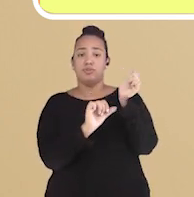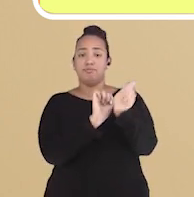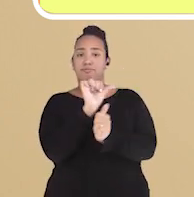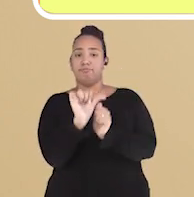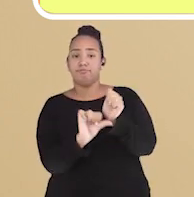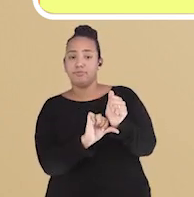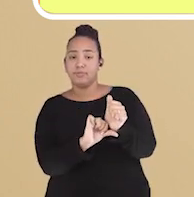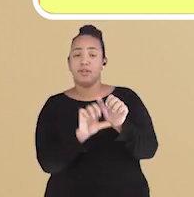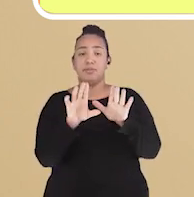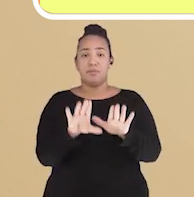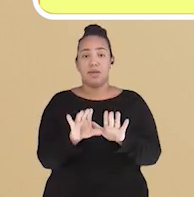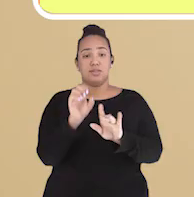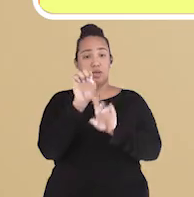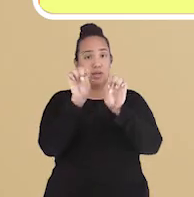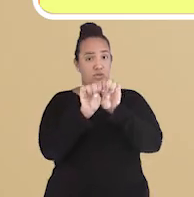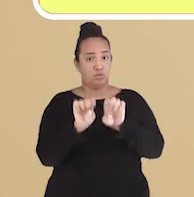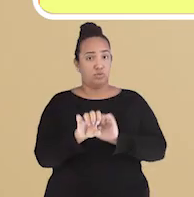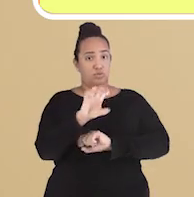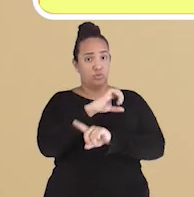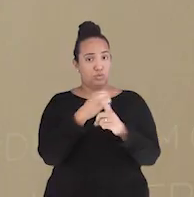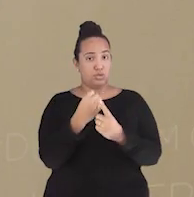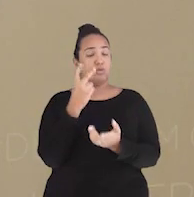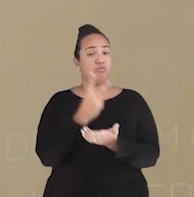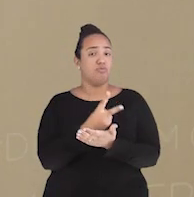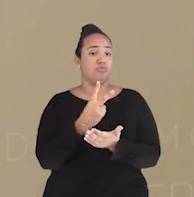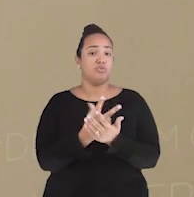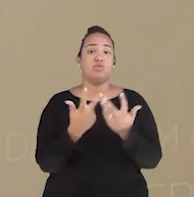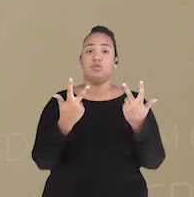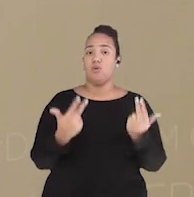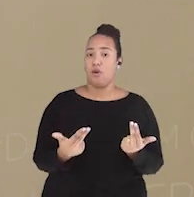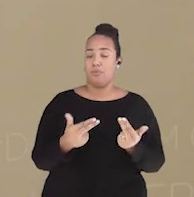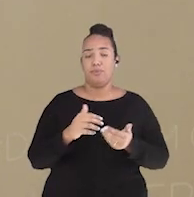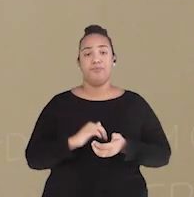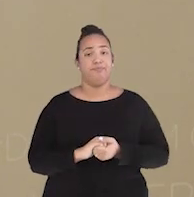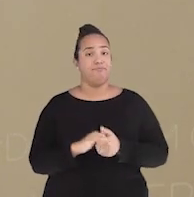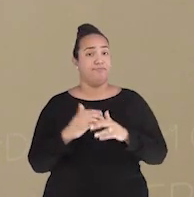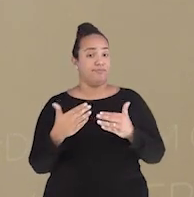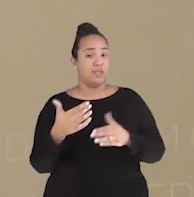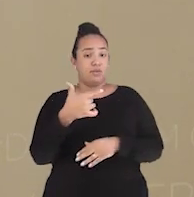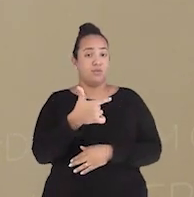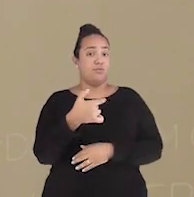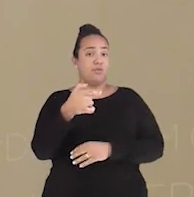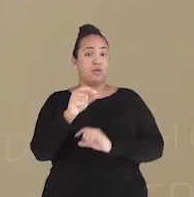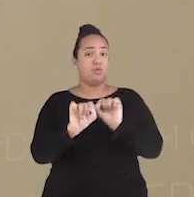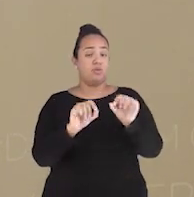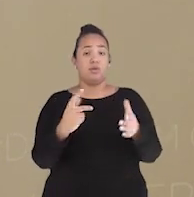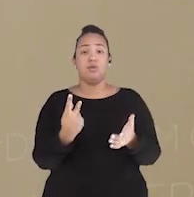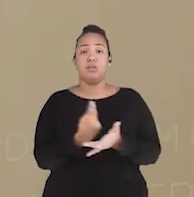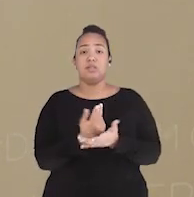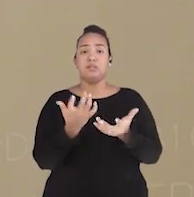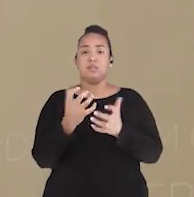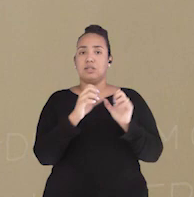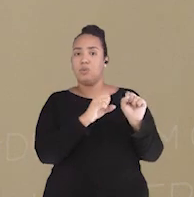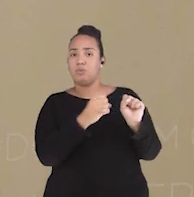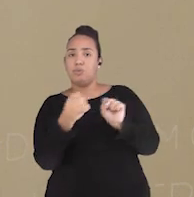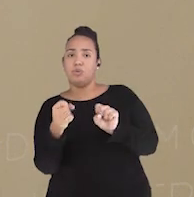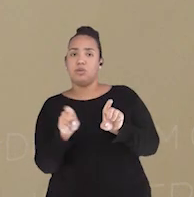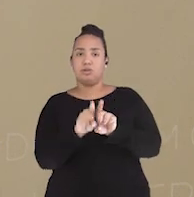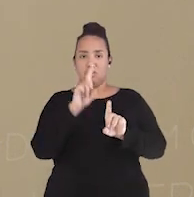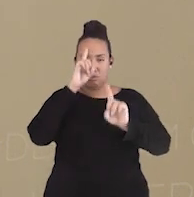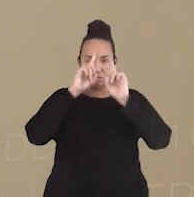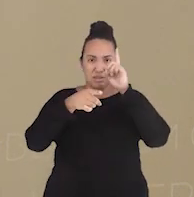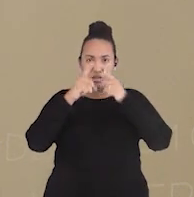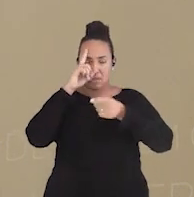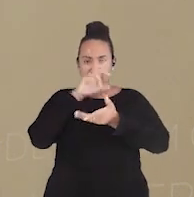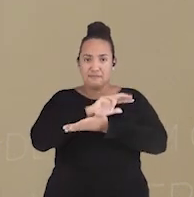significativa as estruturas sociais e de poder vigentes. Cada vez mais, Vargas procura centralizar o poder e a tomada de decisões em